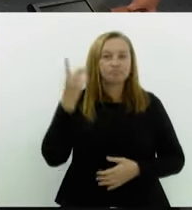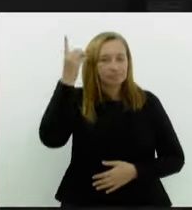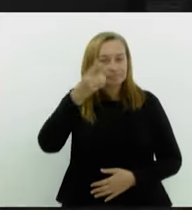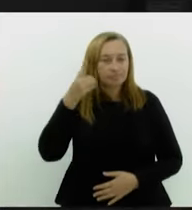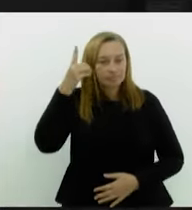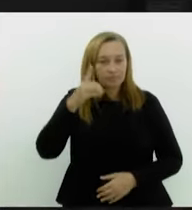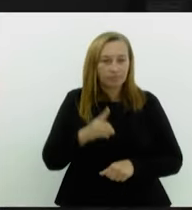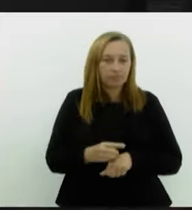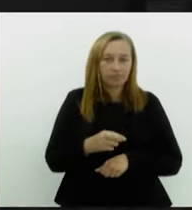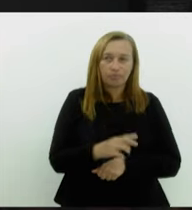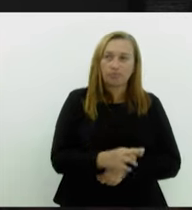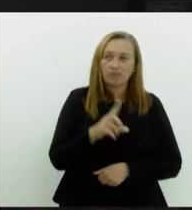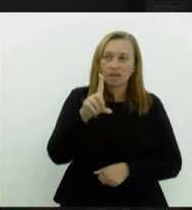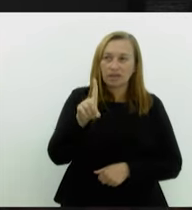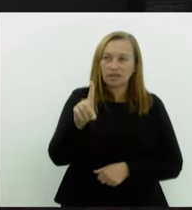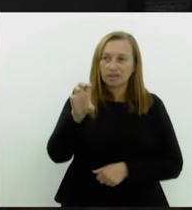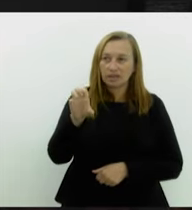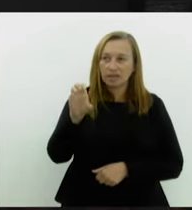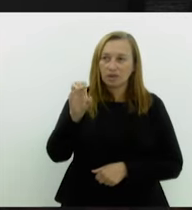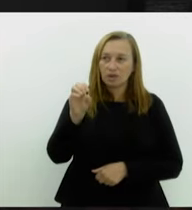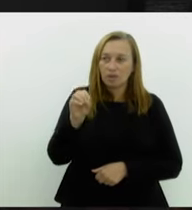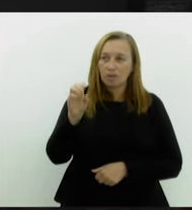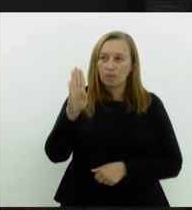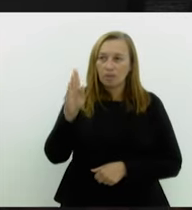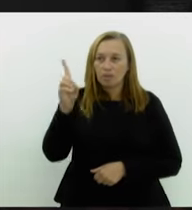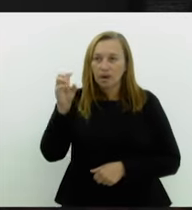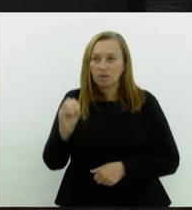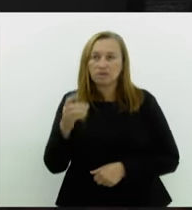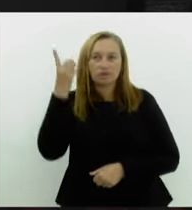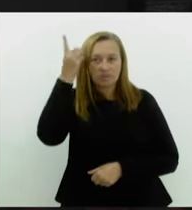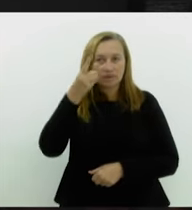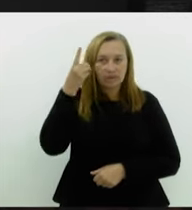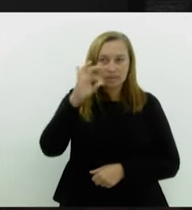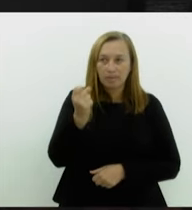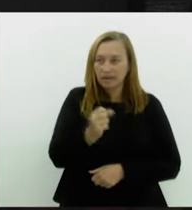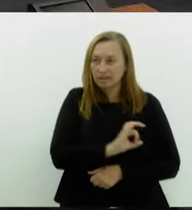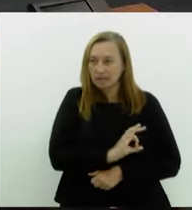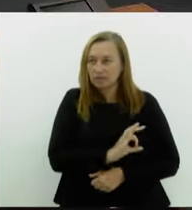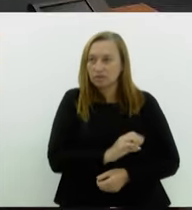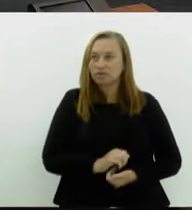Deputado Dr. Deodalto. Deputada Marta Rocha, por favor.